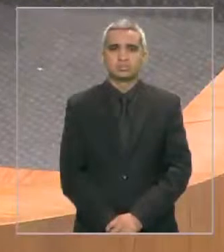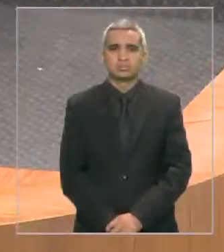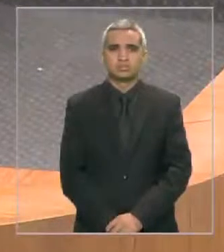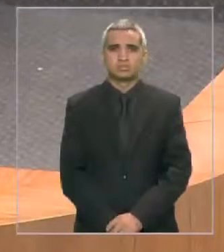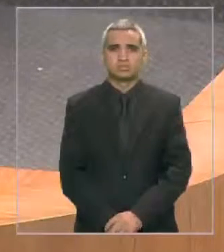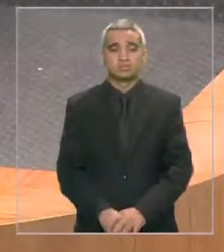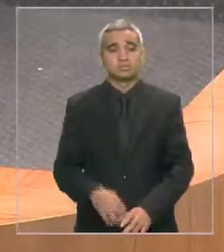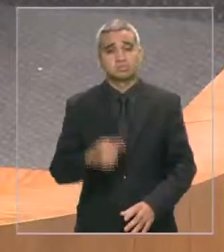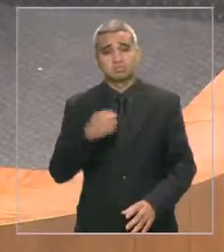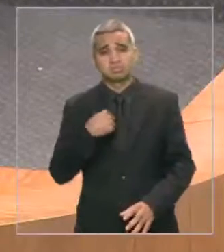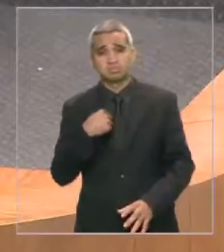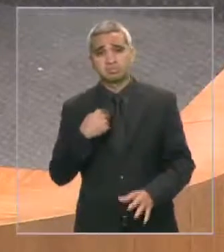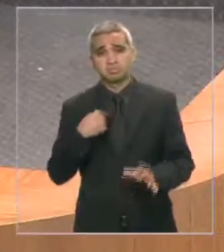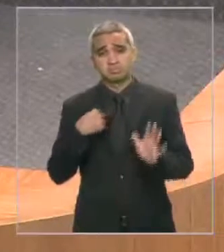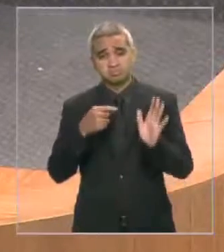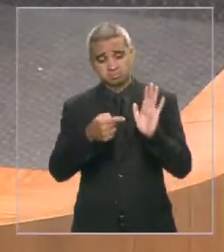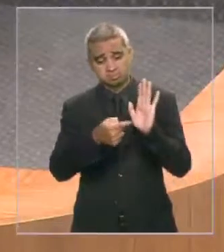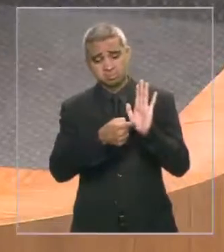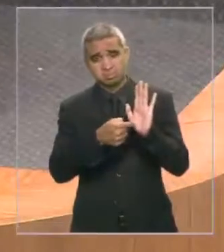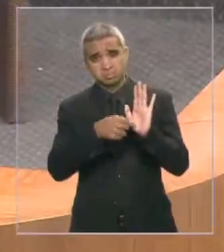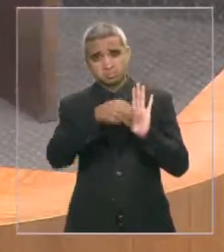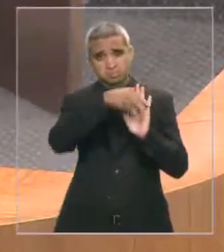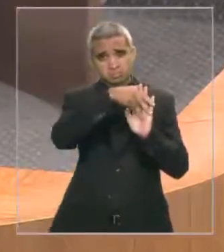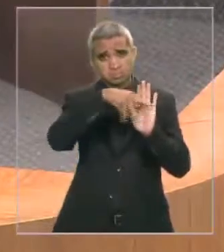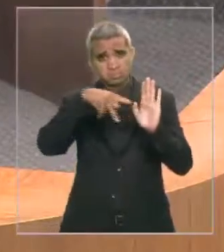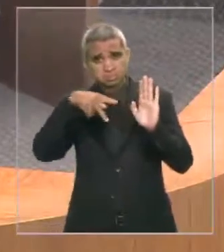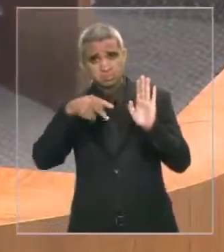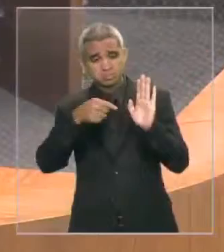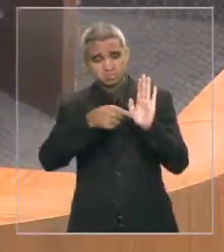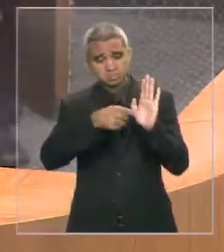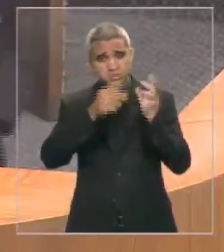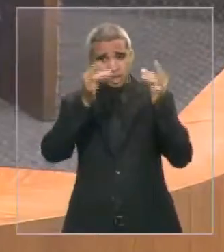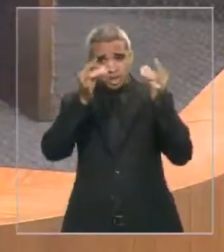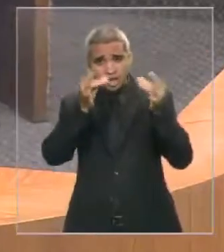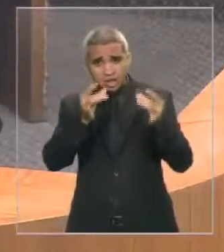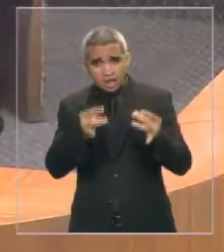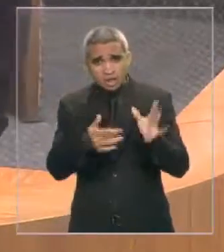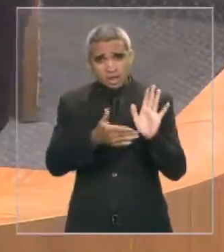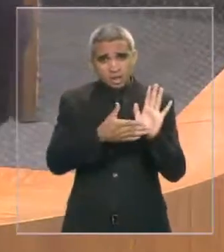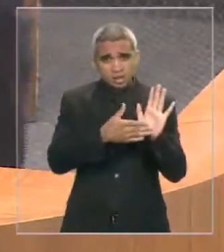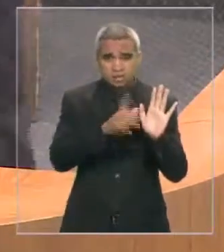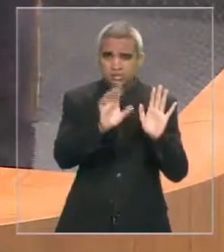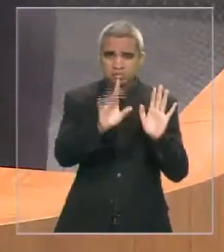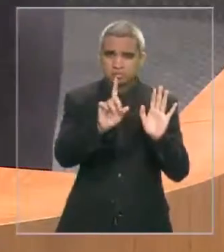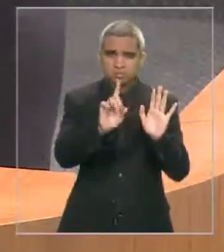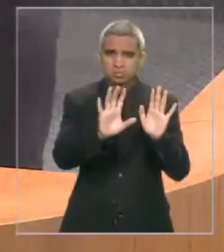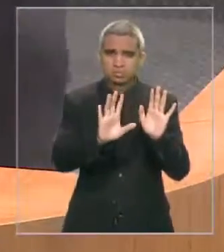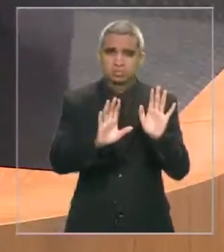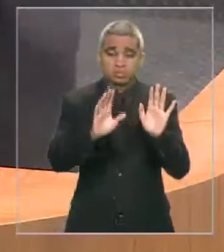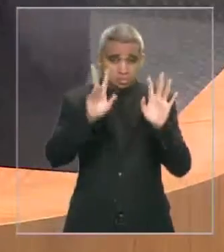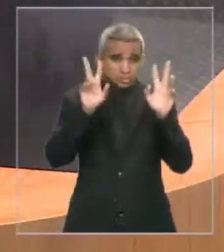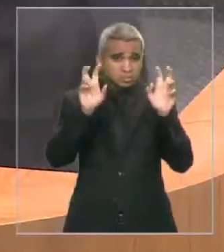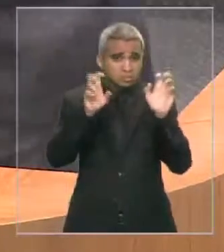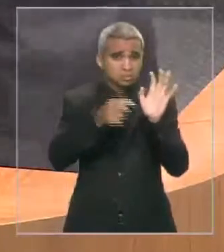medida em si, apesar dela tratar de ICMS, um assunto que venho